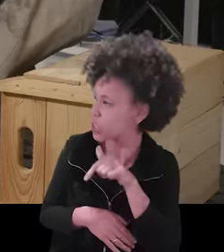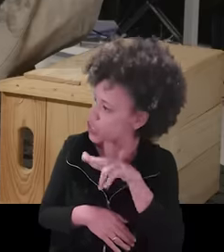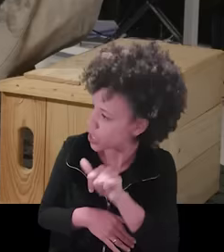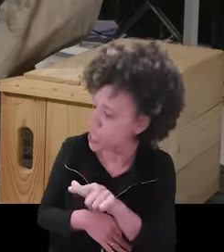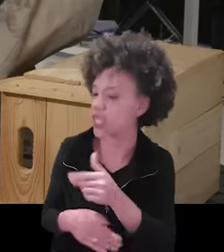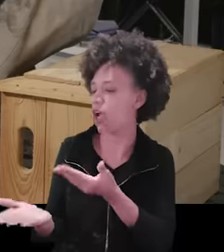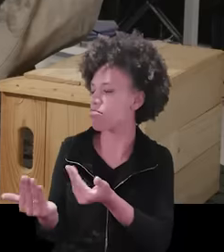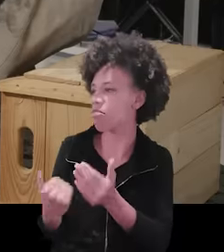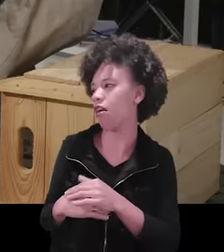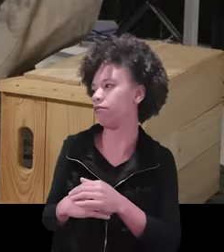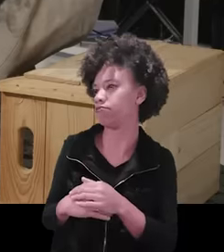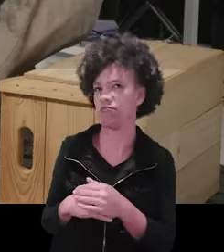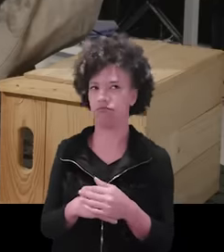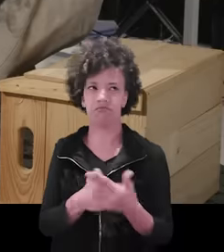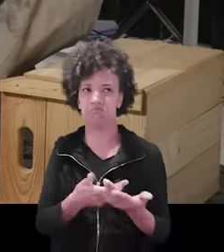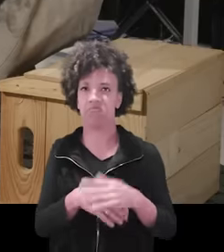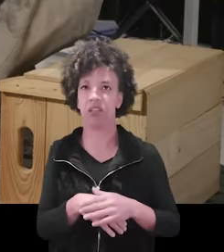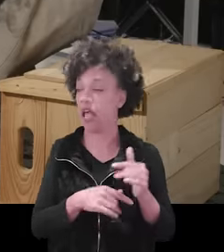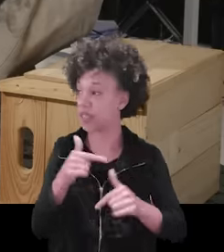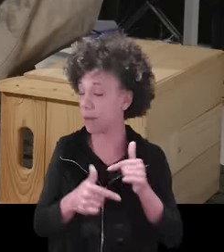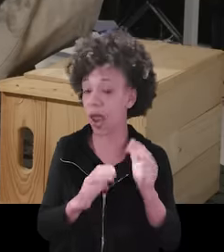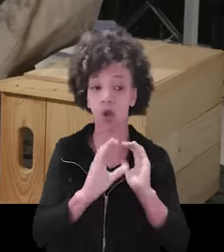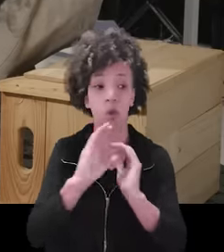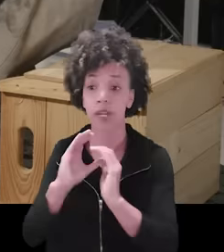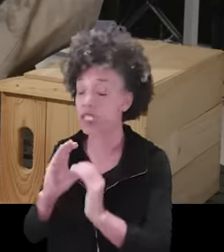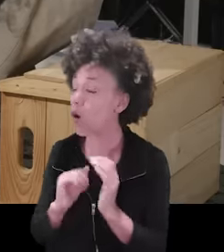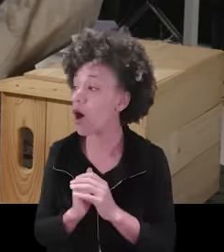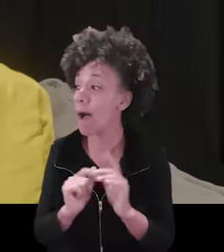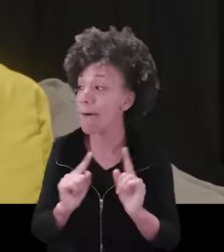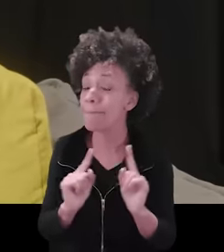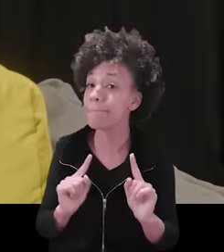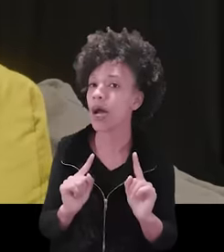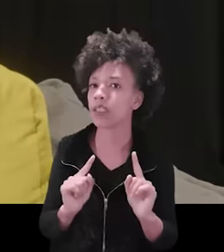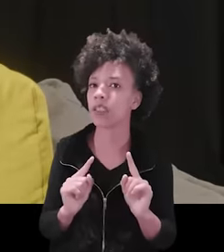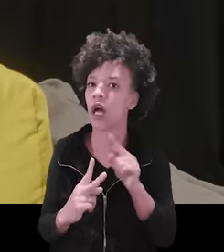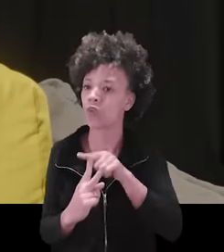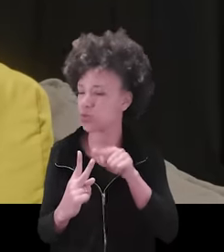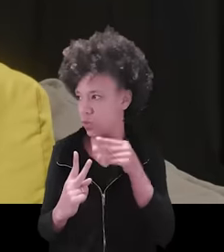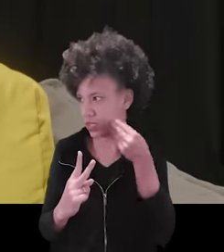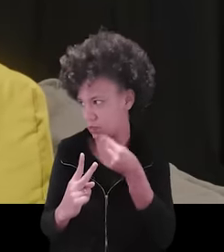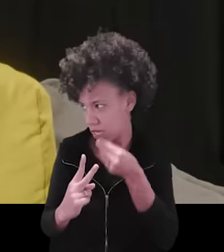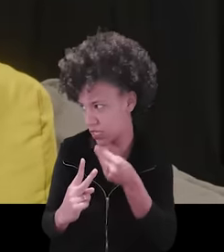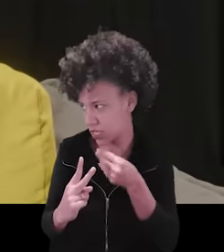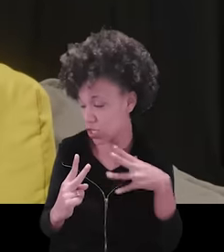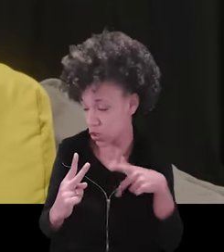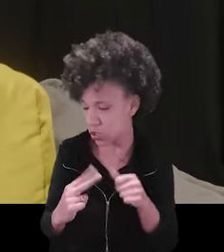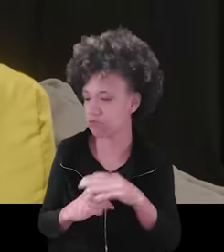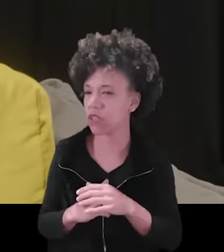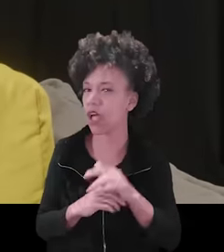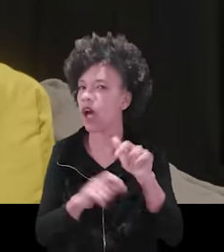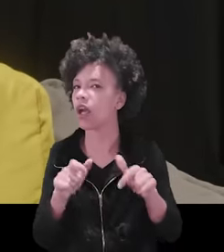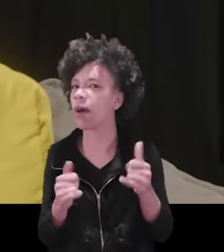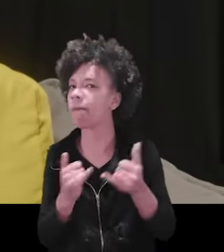que correndo é fazer trabalhar com comunicação tal mas ambos os casos né todos